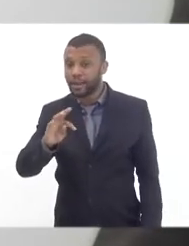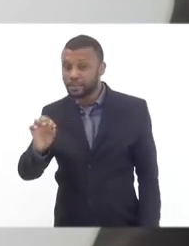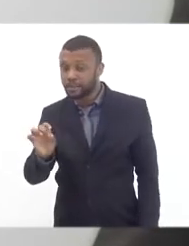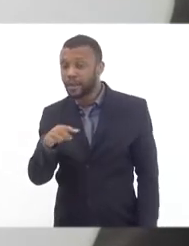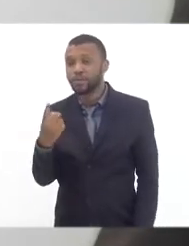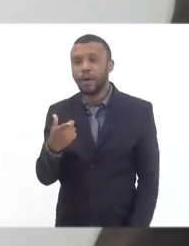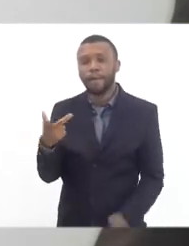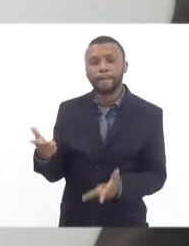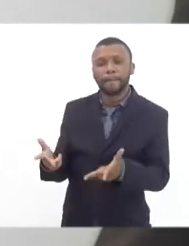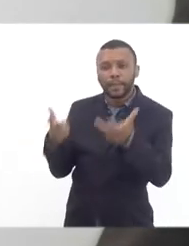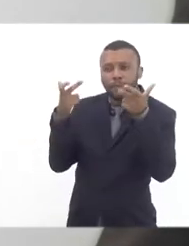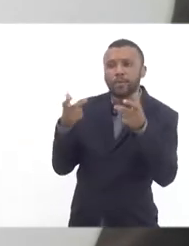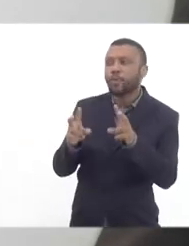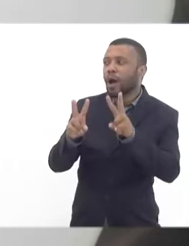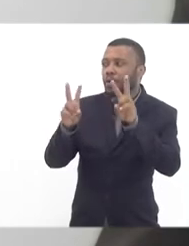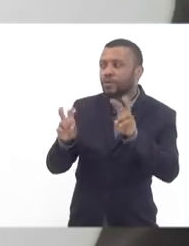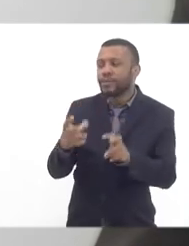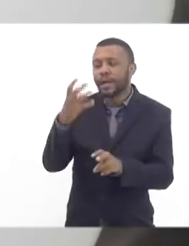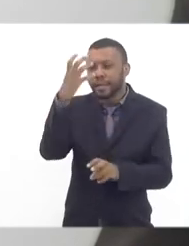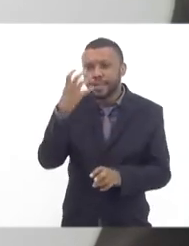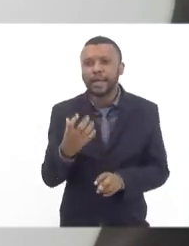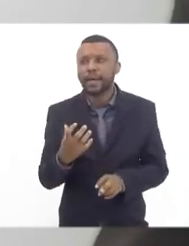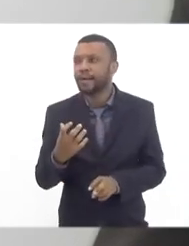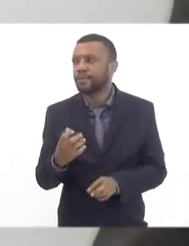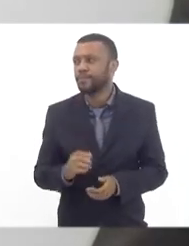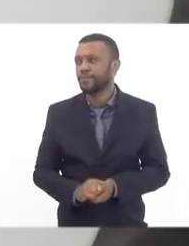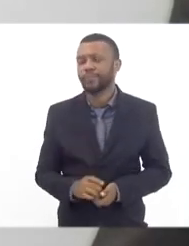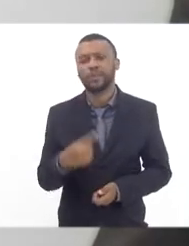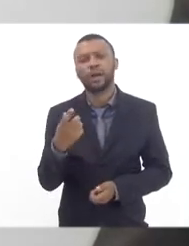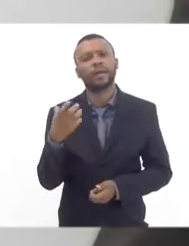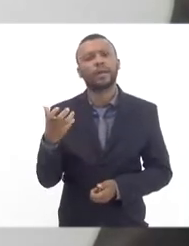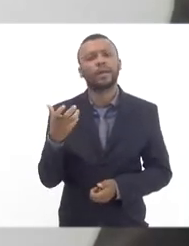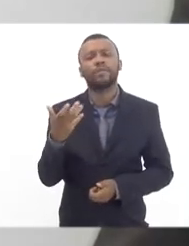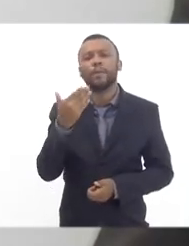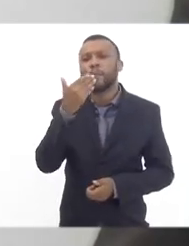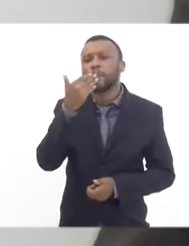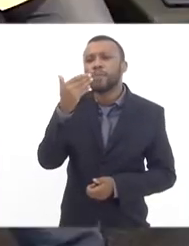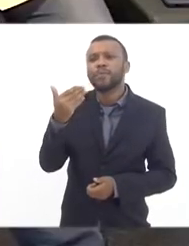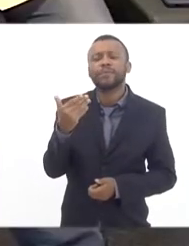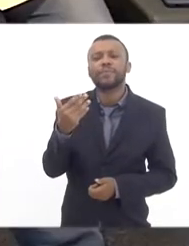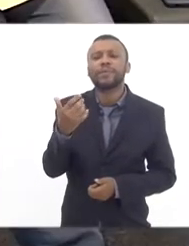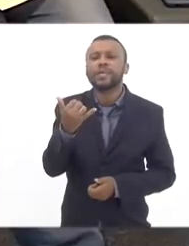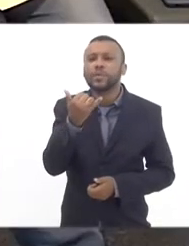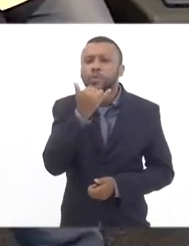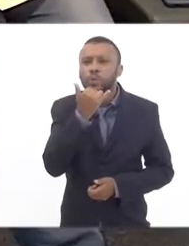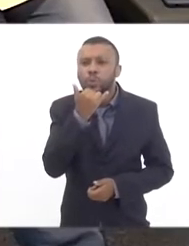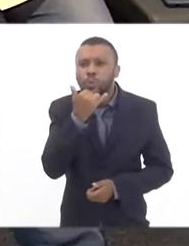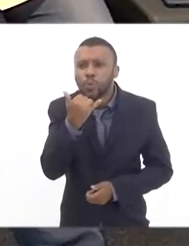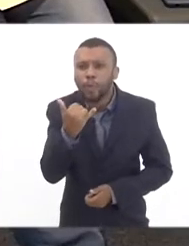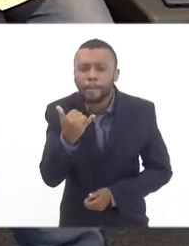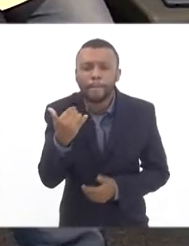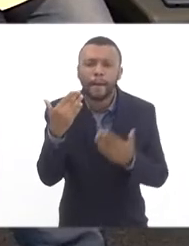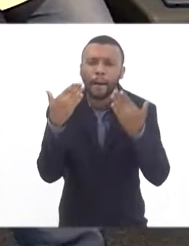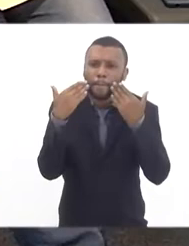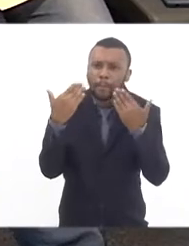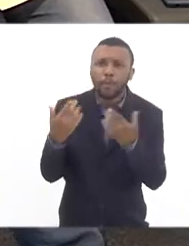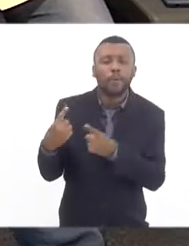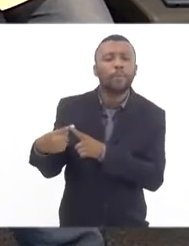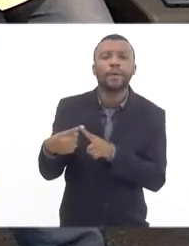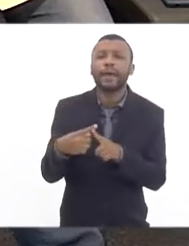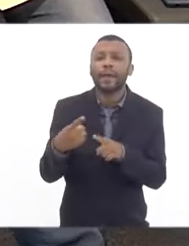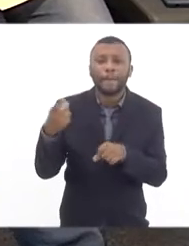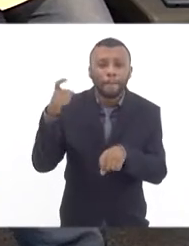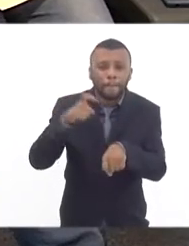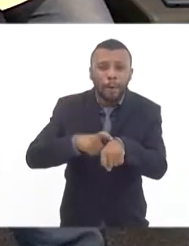Então, eu quero aproveitar a audiência pública e fazer também esse pedido de desculpas públicas, porque, em momento nenhum,